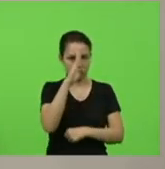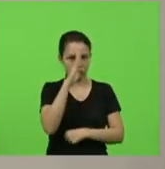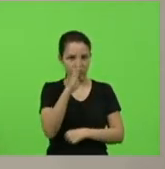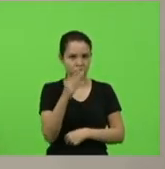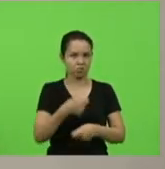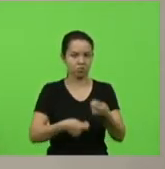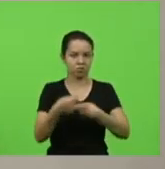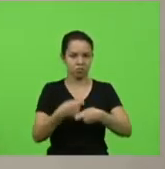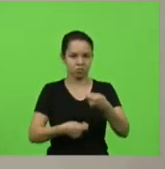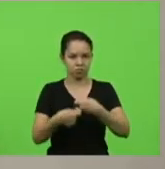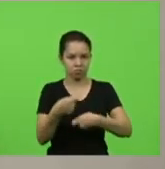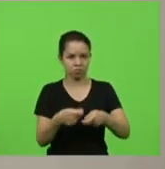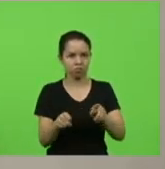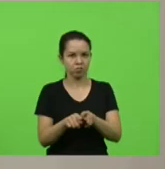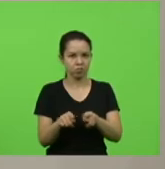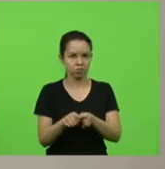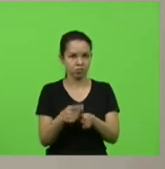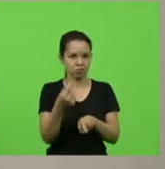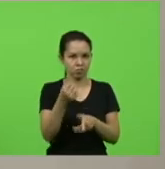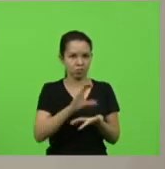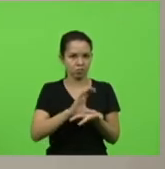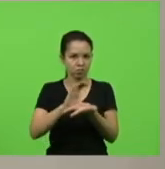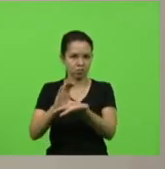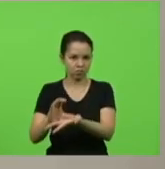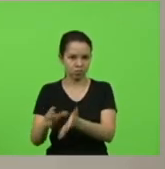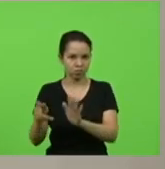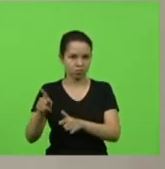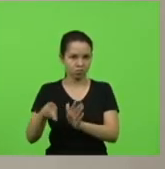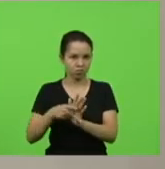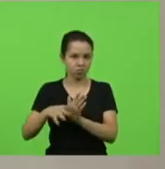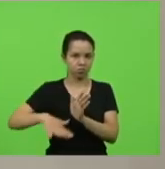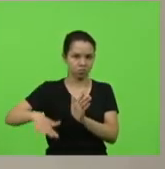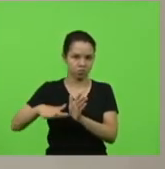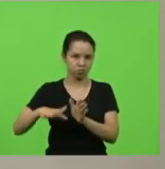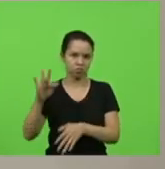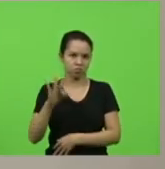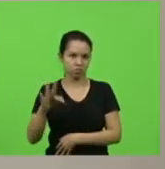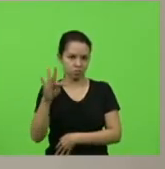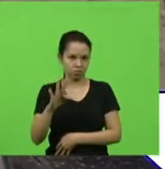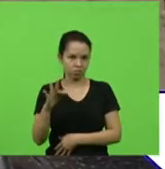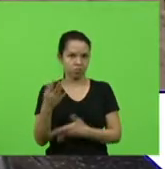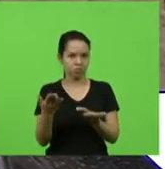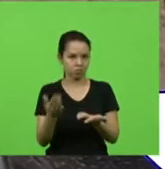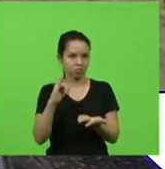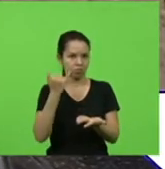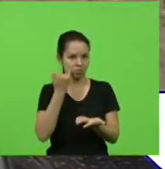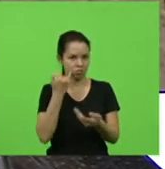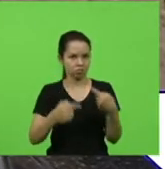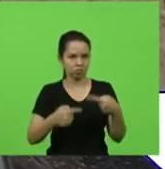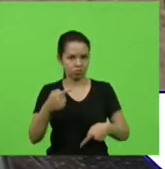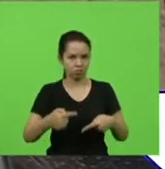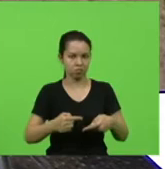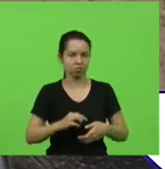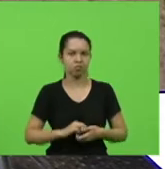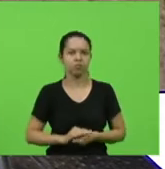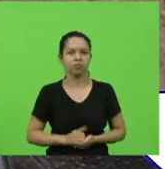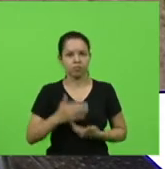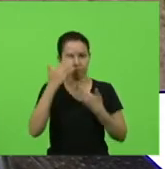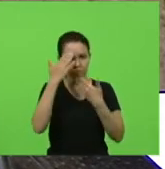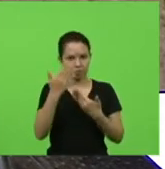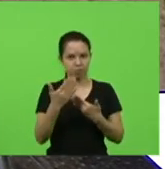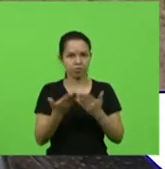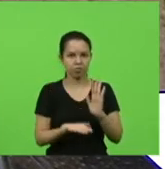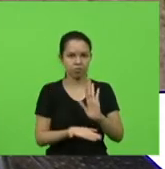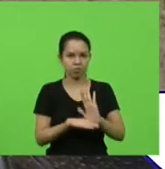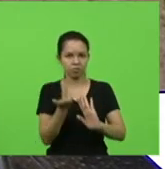e aplicação de verbas de origem federal. Em discussão, com a palavra, deputado Jessé Lopes. Obrigado, presidente. Só queria fazer a retirada